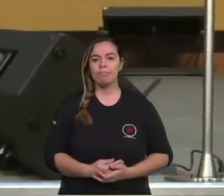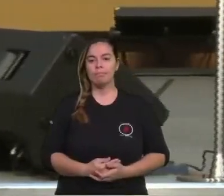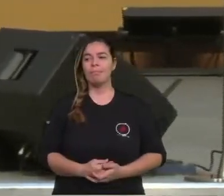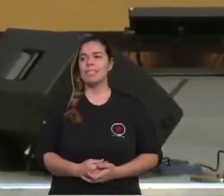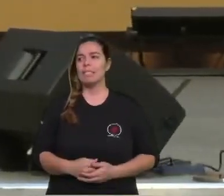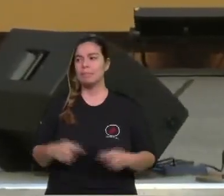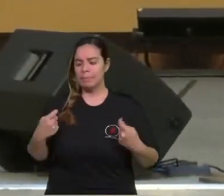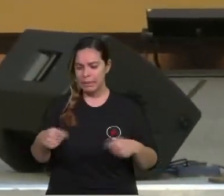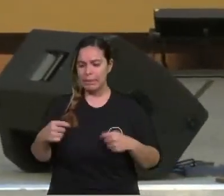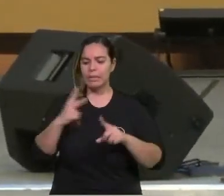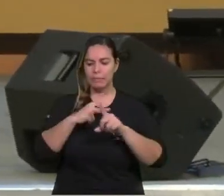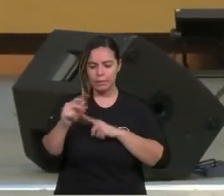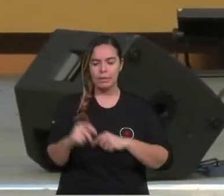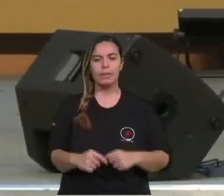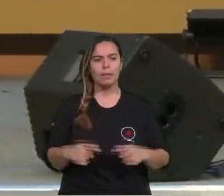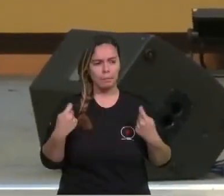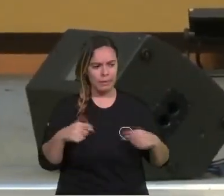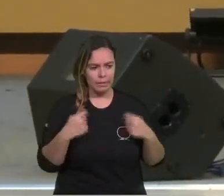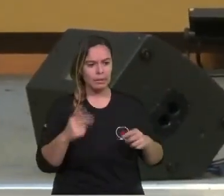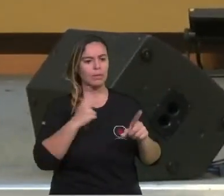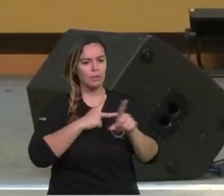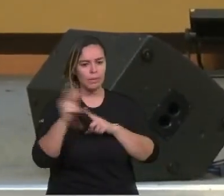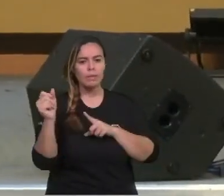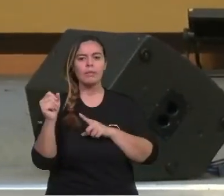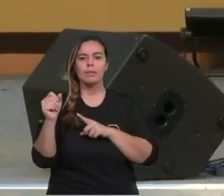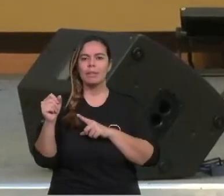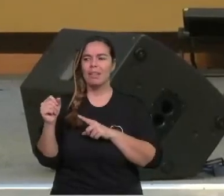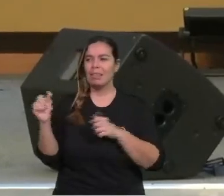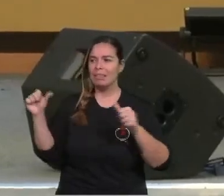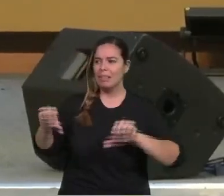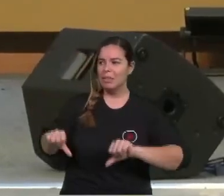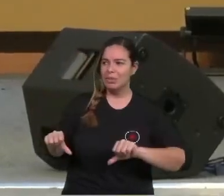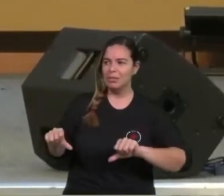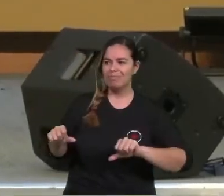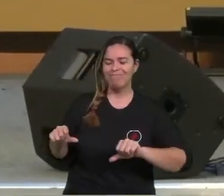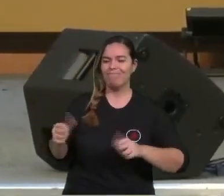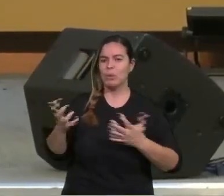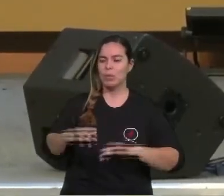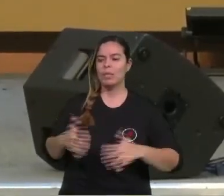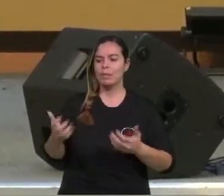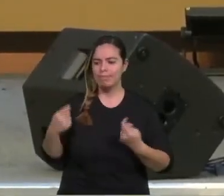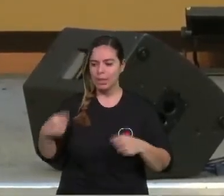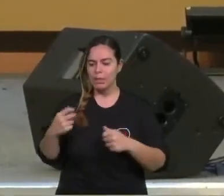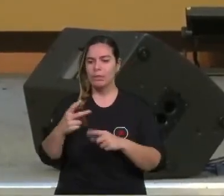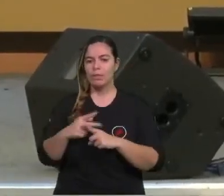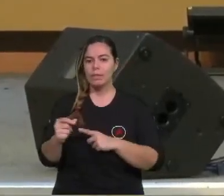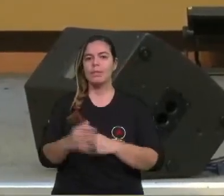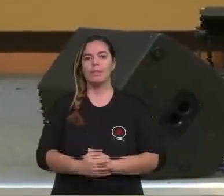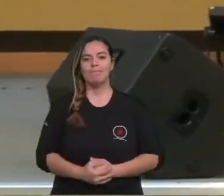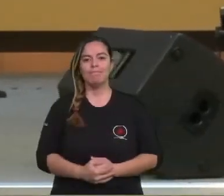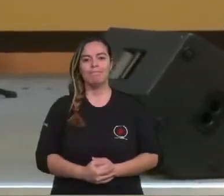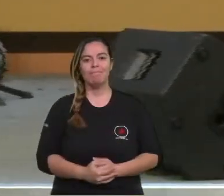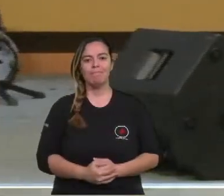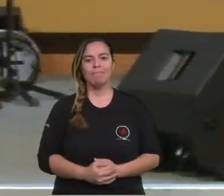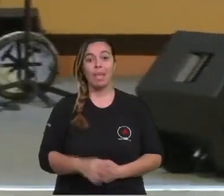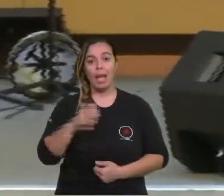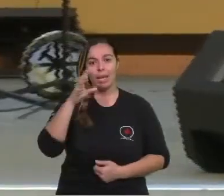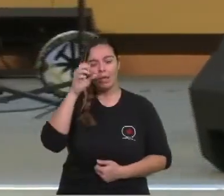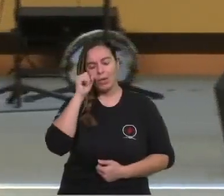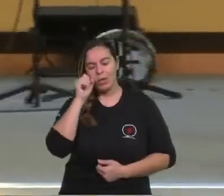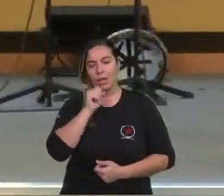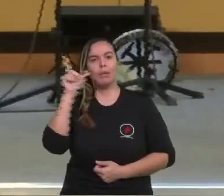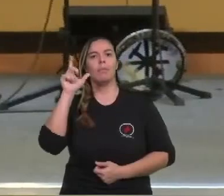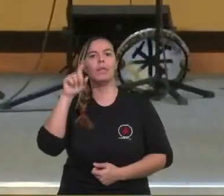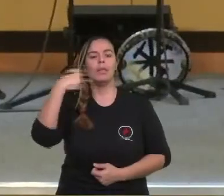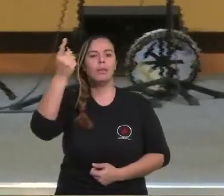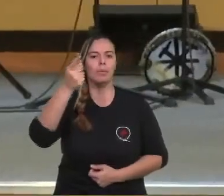Eu tenho que vencer, gente, eu tenho que vencer. Não quero mais derrota para minha vida, eu tenho que vencer, gente. Aí você adora. Amanhã de manhã você levanta e